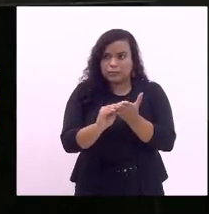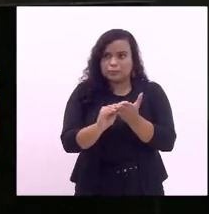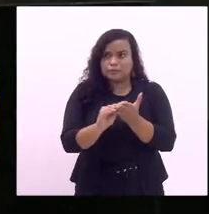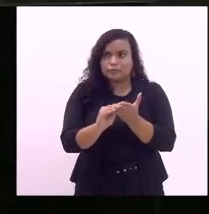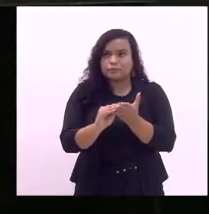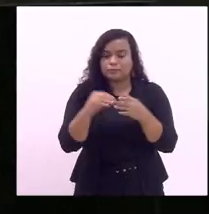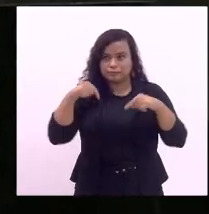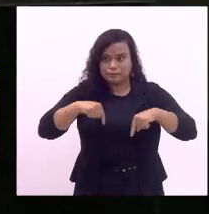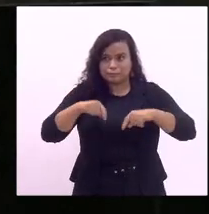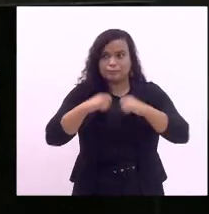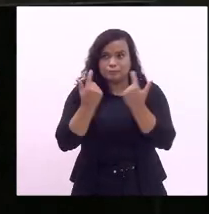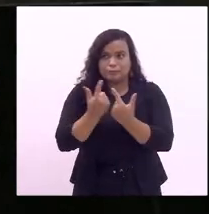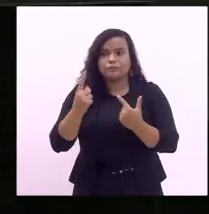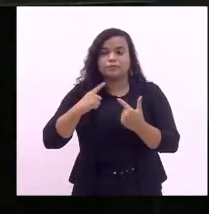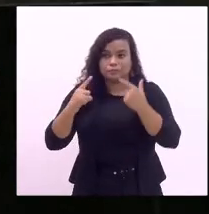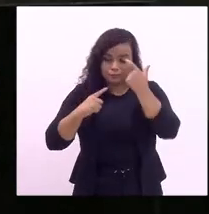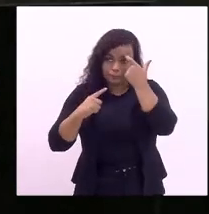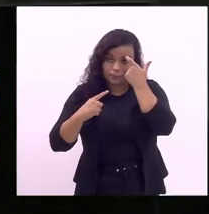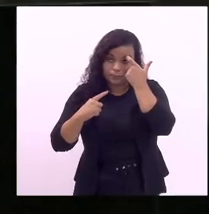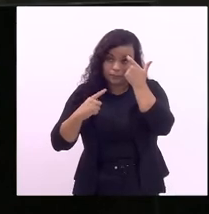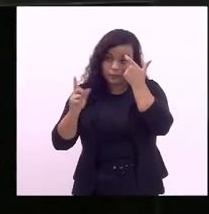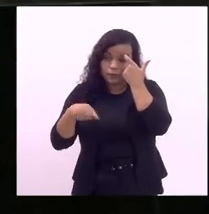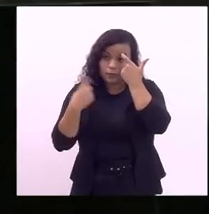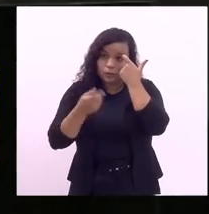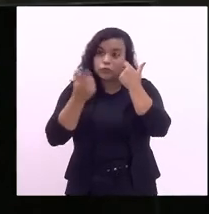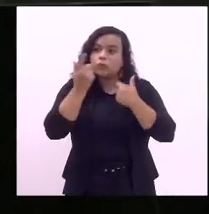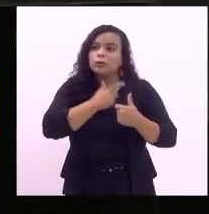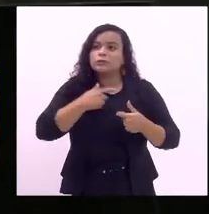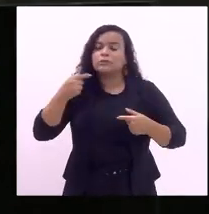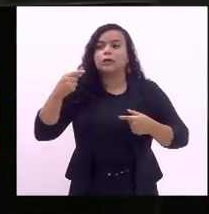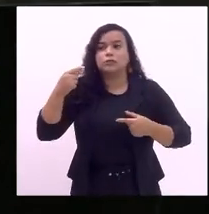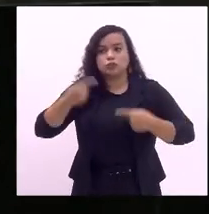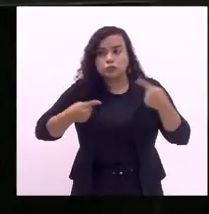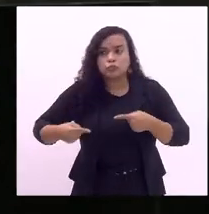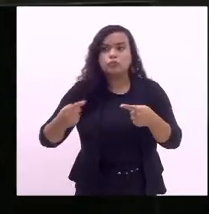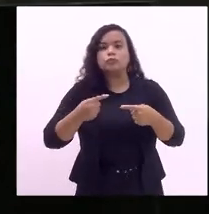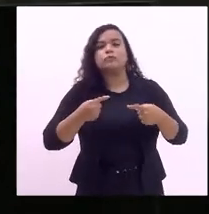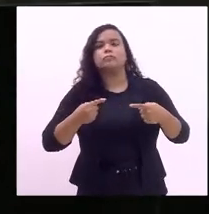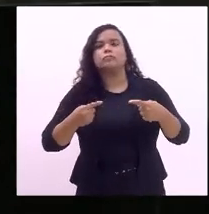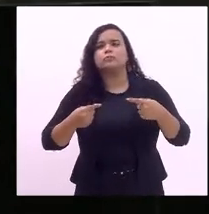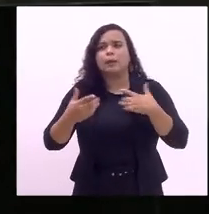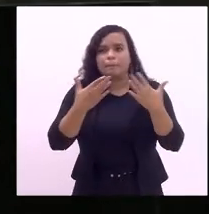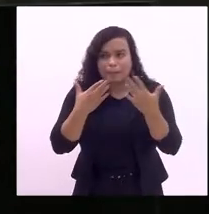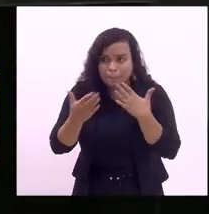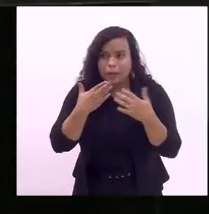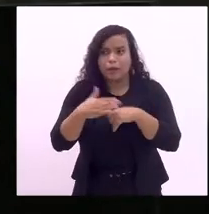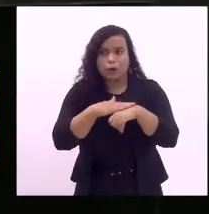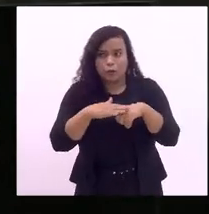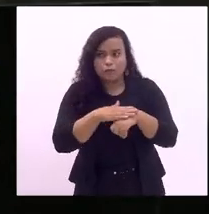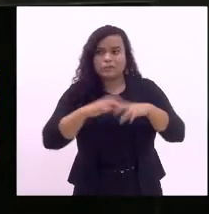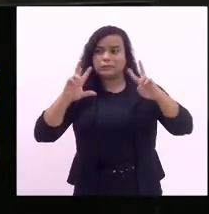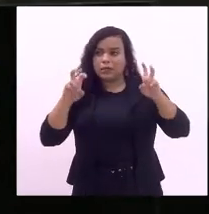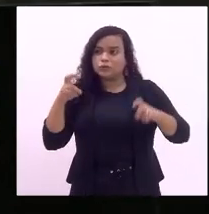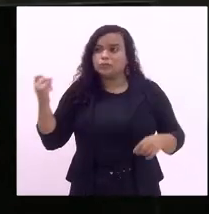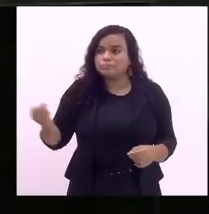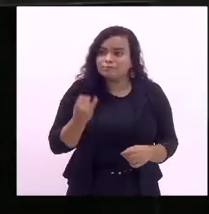nesta casa, para que possamos aqui discursar, debater, tratar de um assunto tão importante como